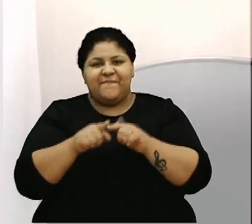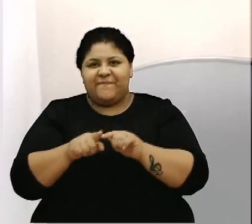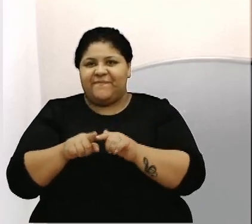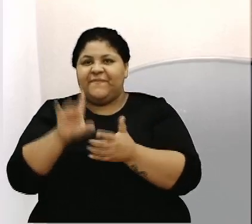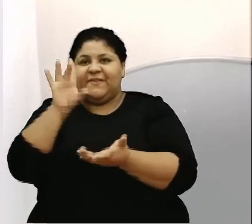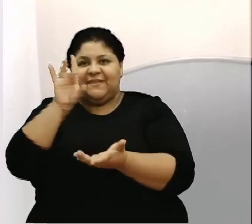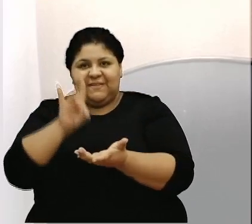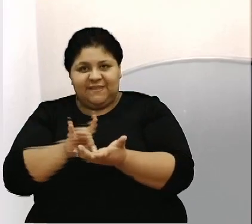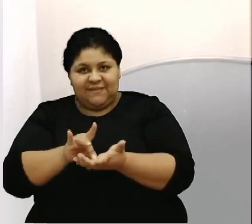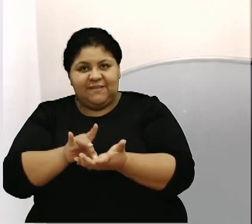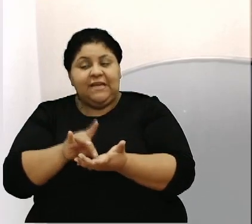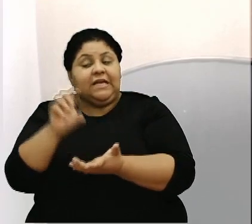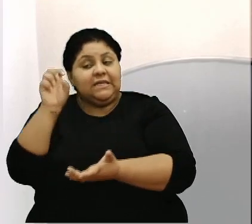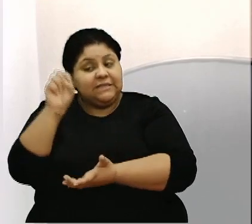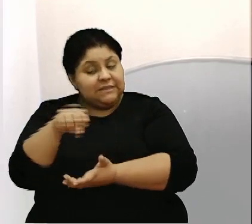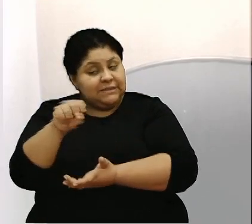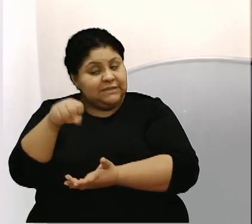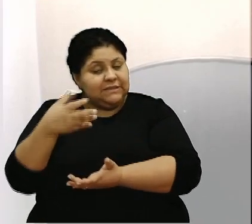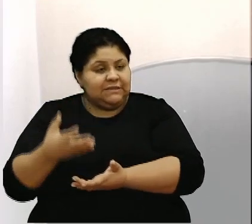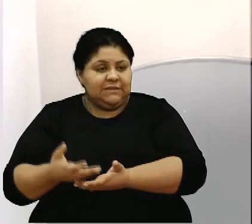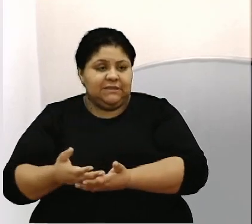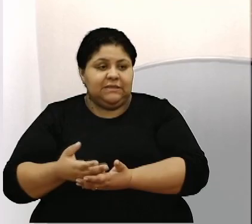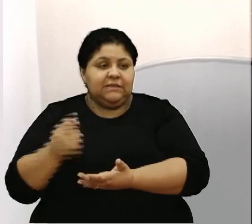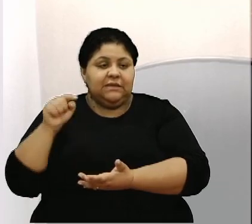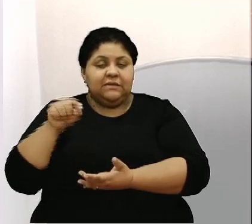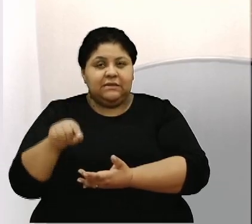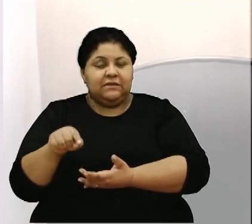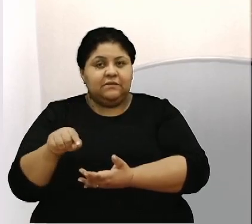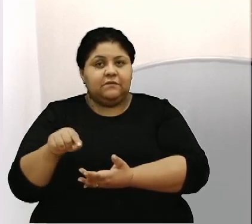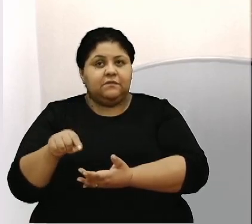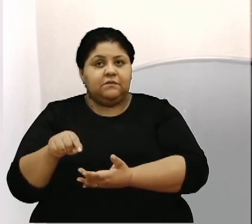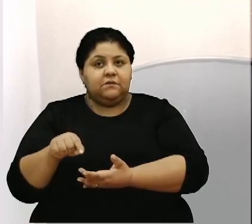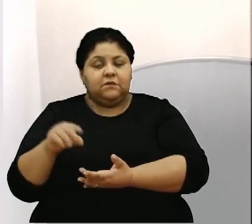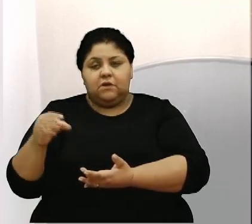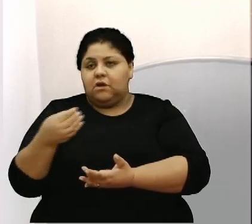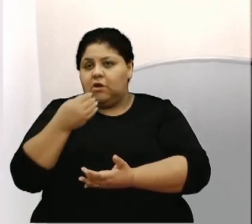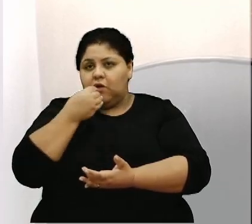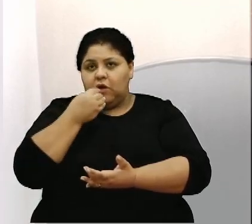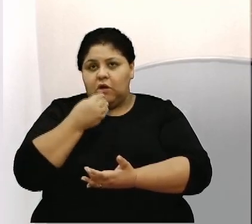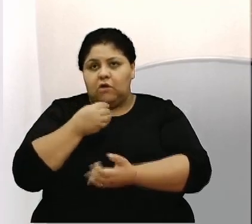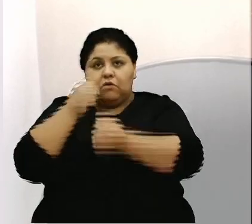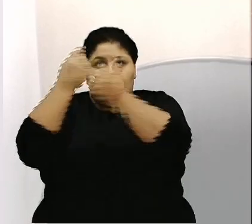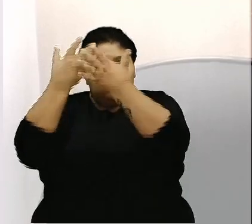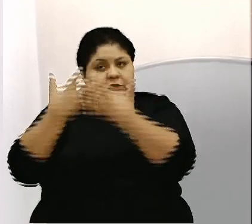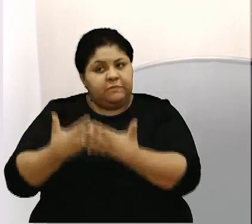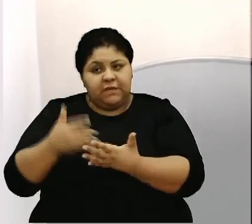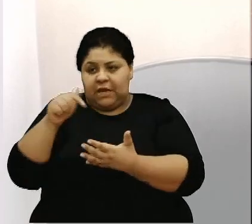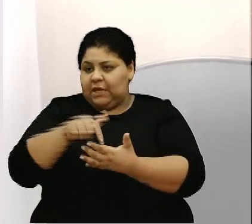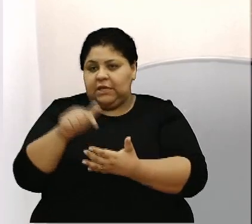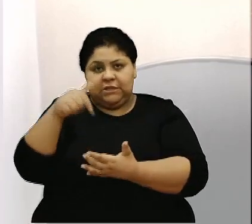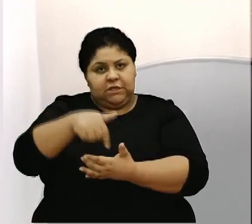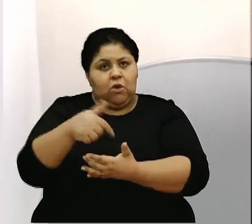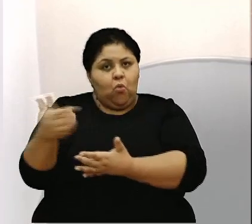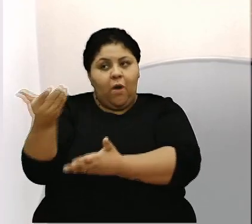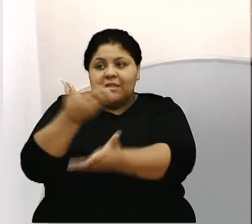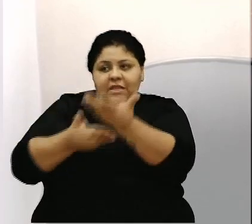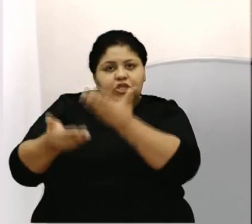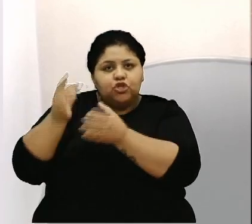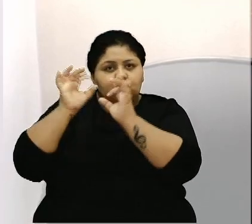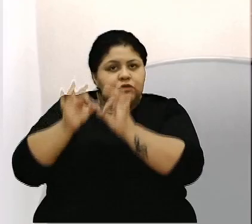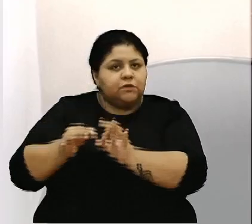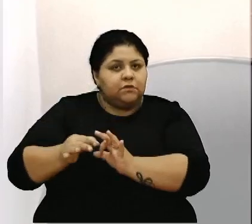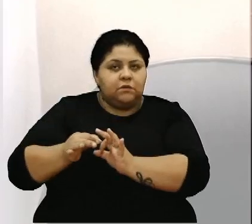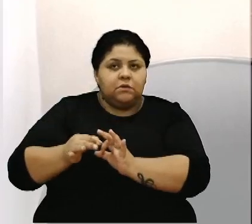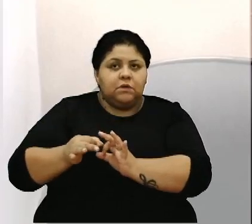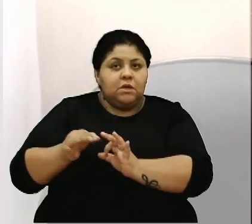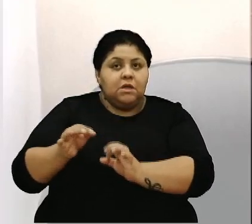outro lado veio que sim. E isso, provavelmente, eu vou trazer para plenário se eu não for atendido. Porque não é